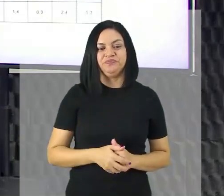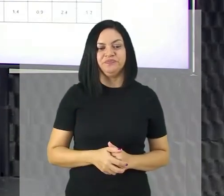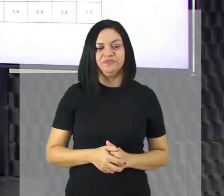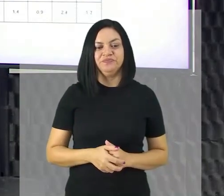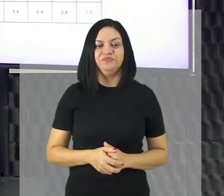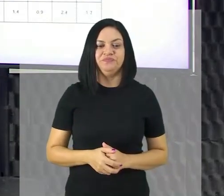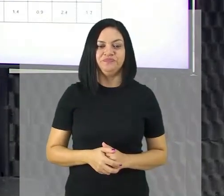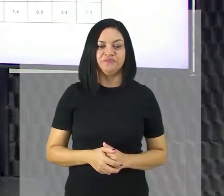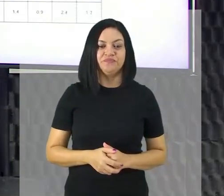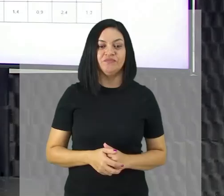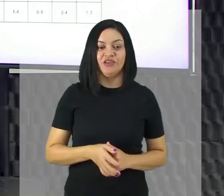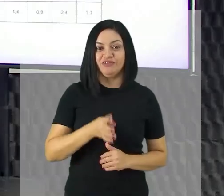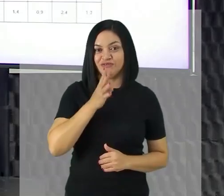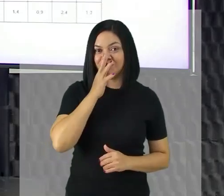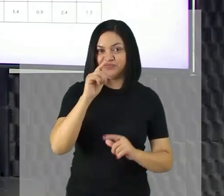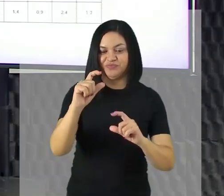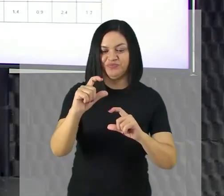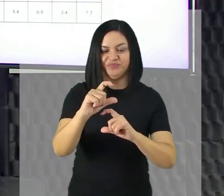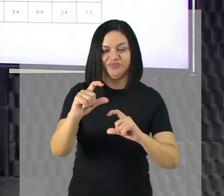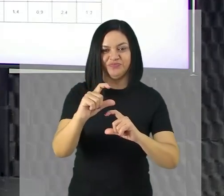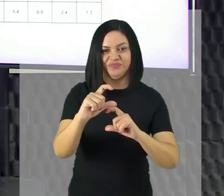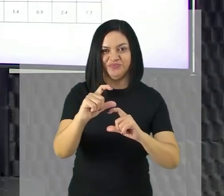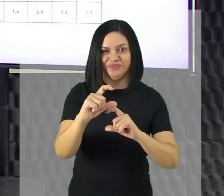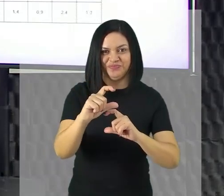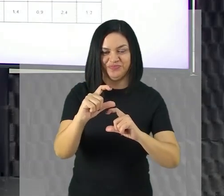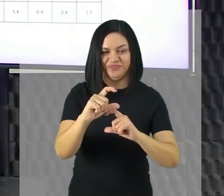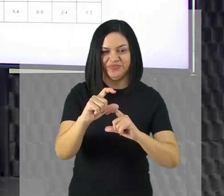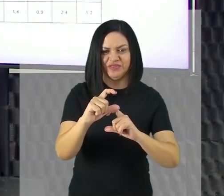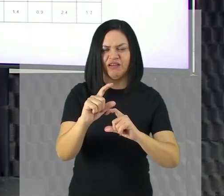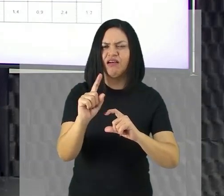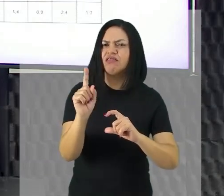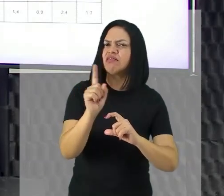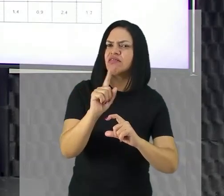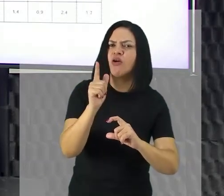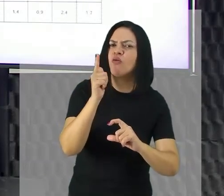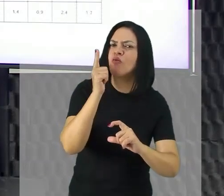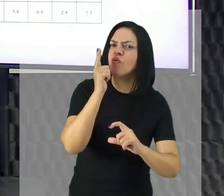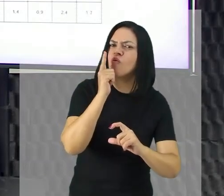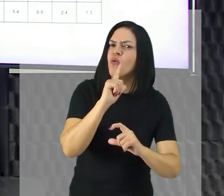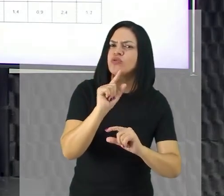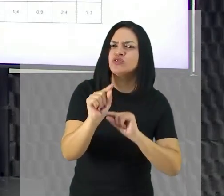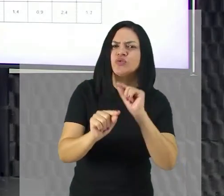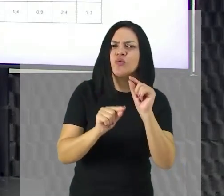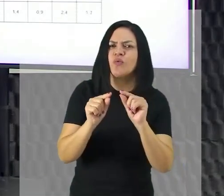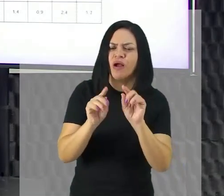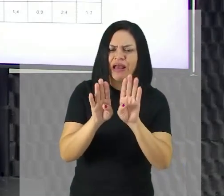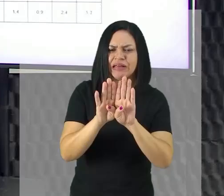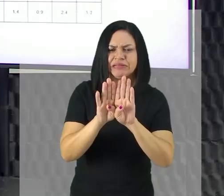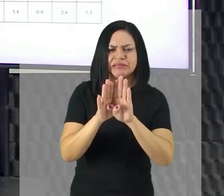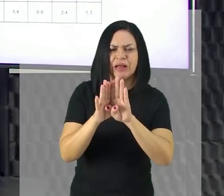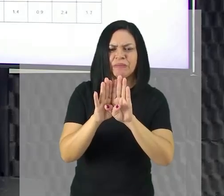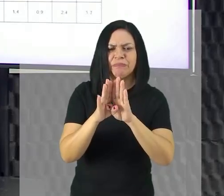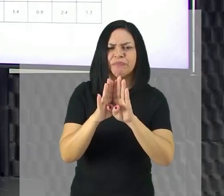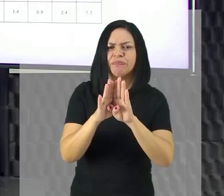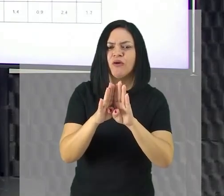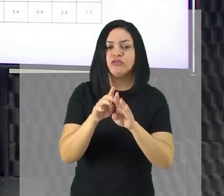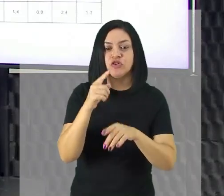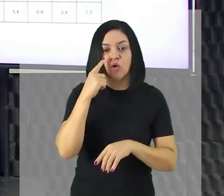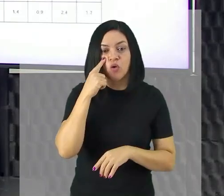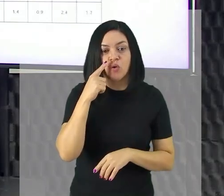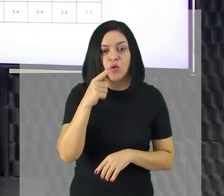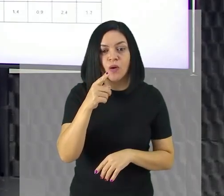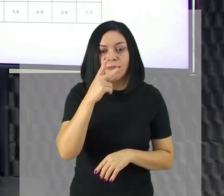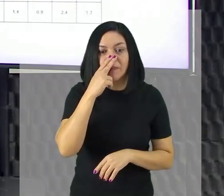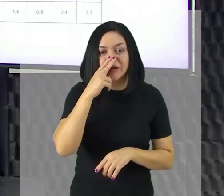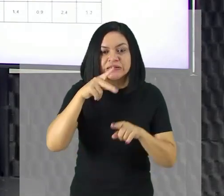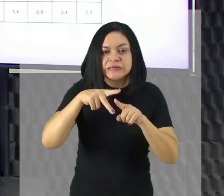Vamos para a chargezinha primeiro, para a tirinha. Não consigo desatarrachar essa porca. Ó, aqui é uma porca,